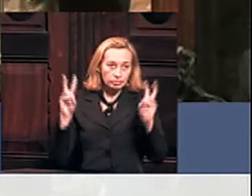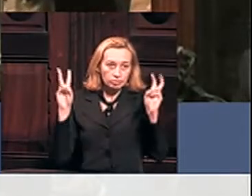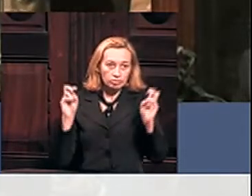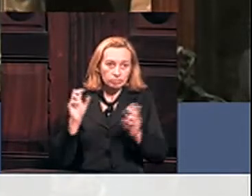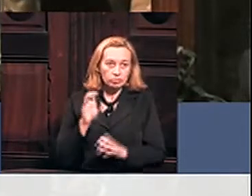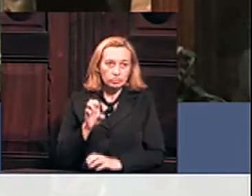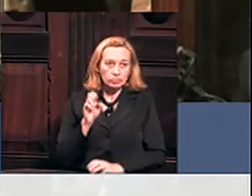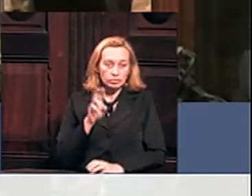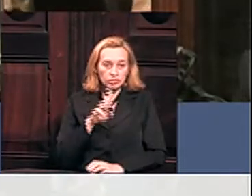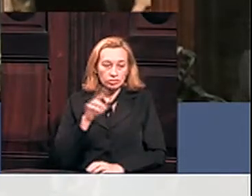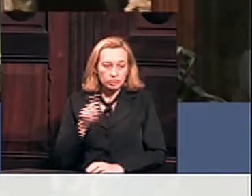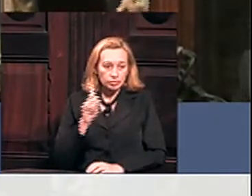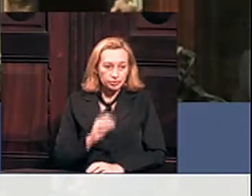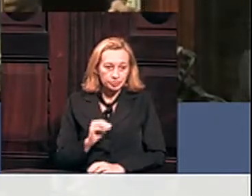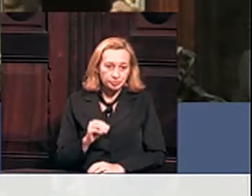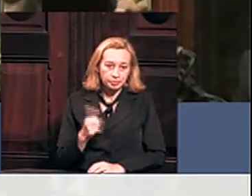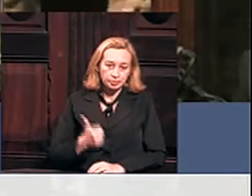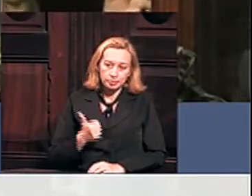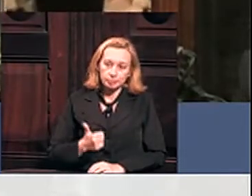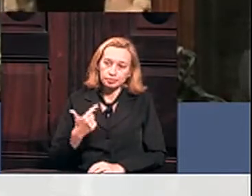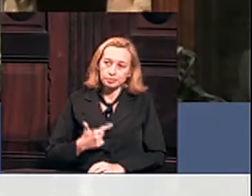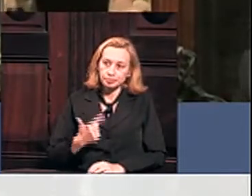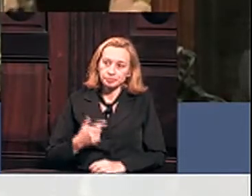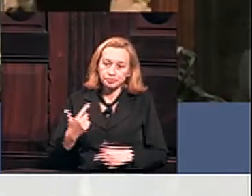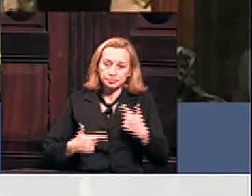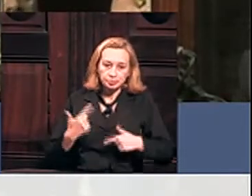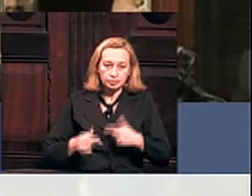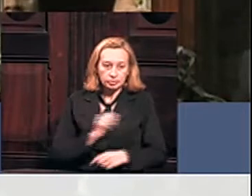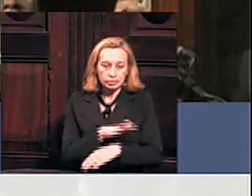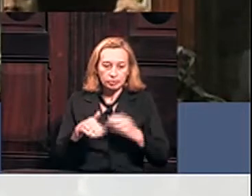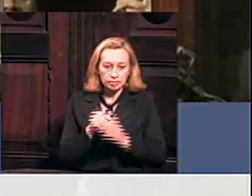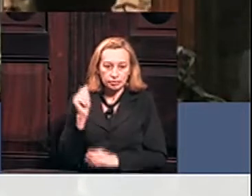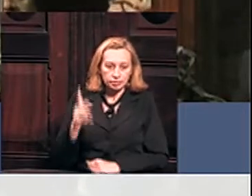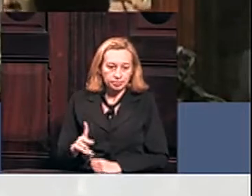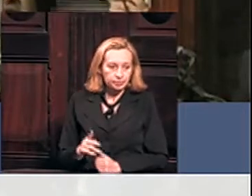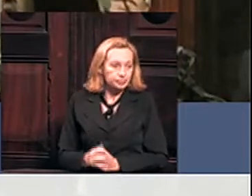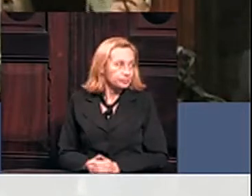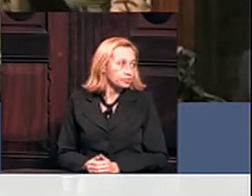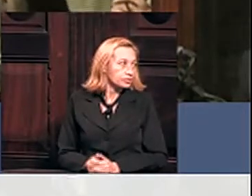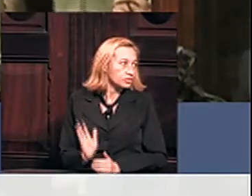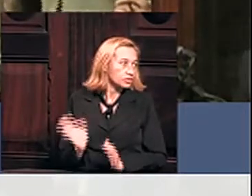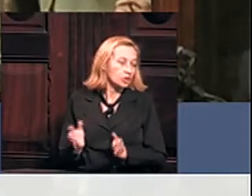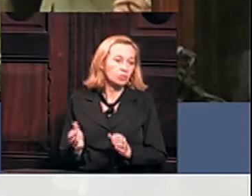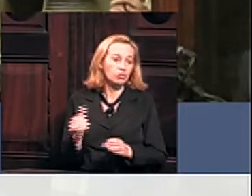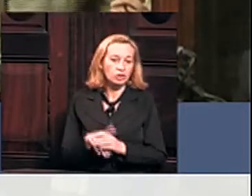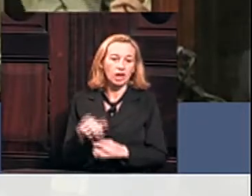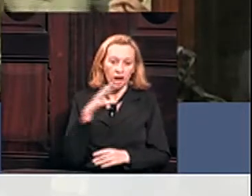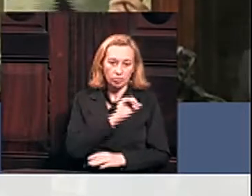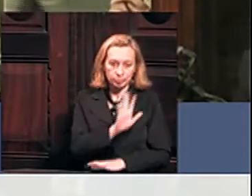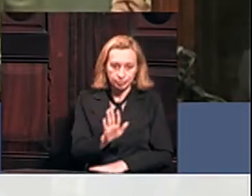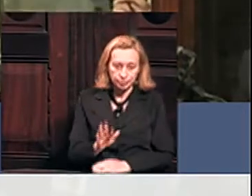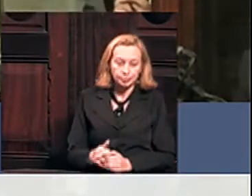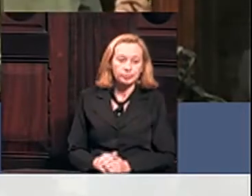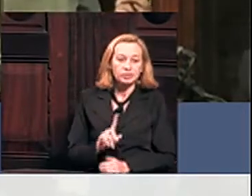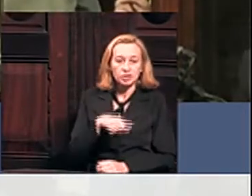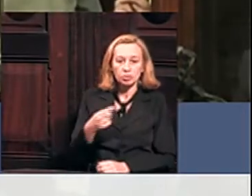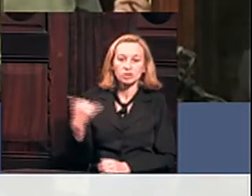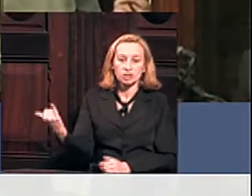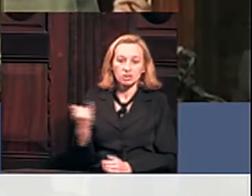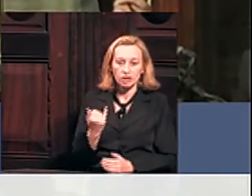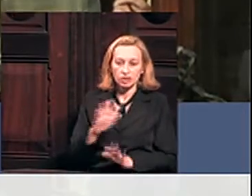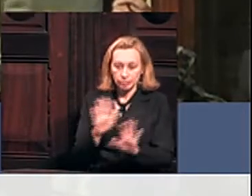primeira discussão, em primeira discussão. Os senhores que aprovam, eles como estão, aprovado. Vamos votar aqui. Depois, Vossa Excelência terá a palavra, deputado